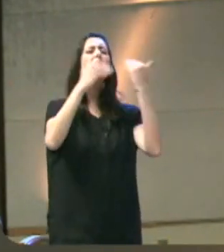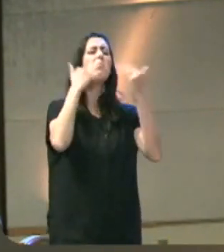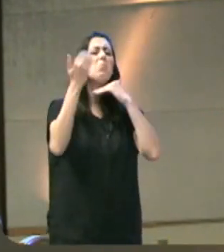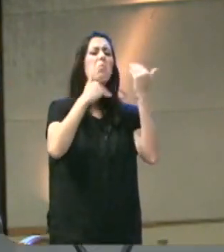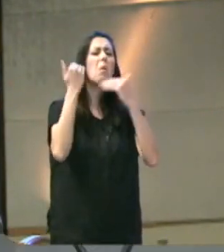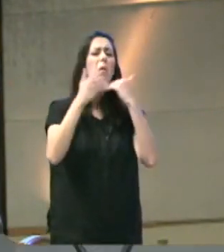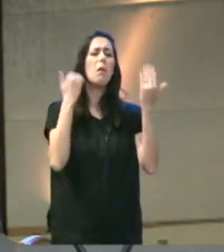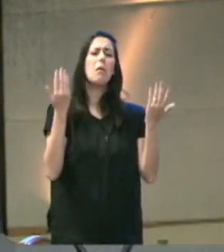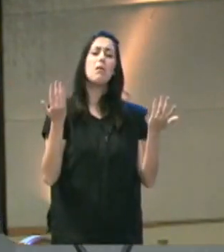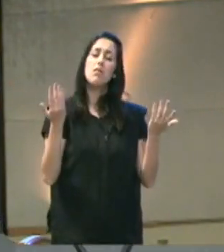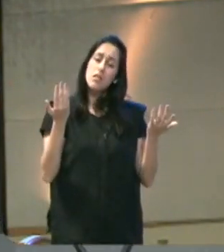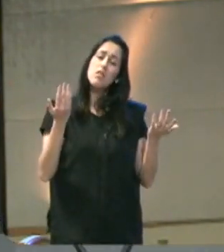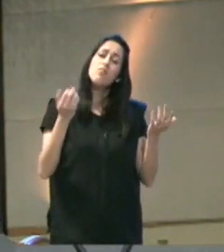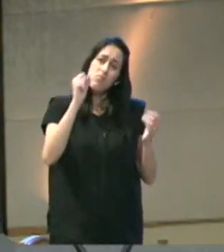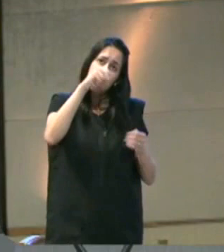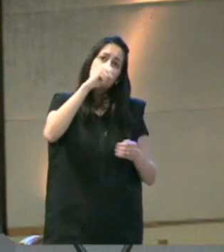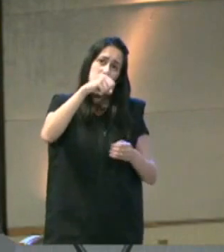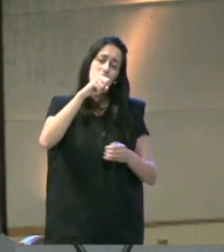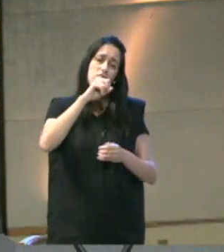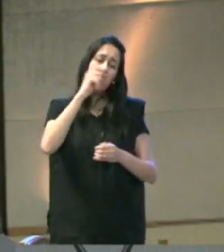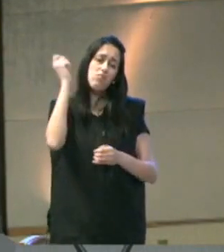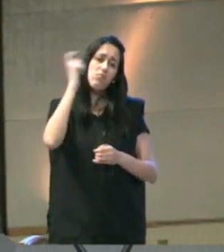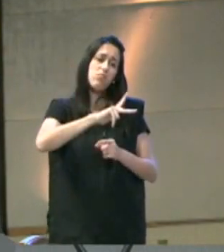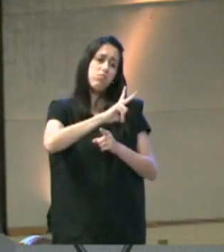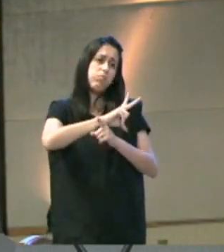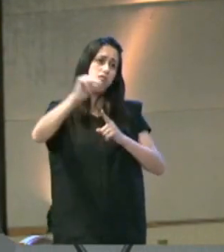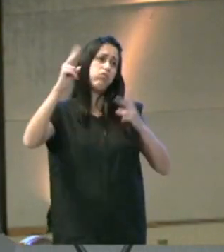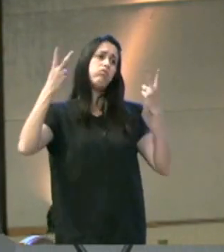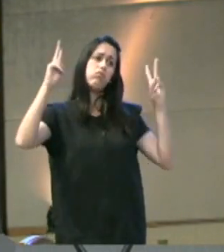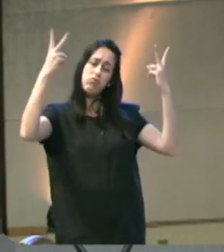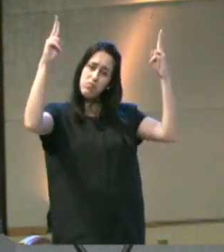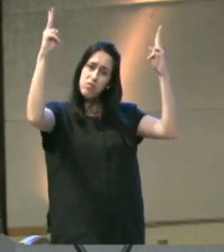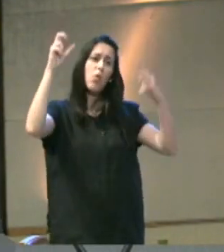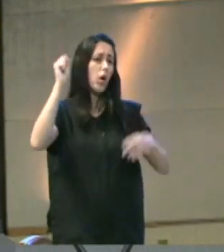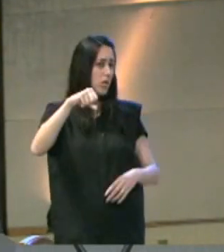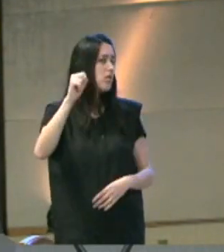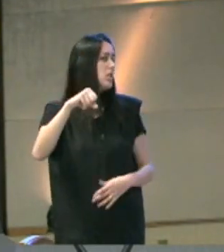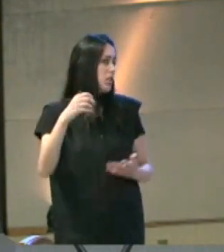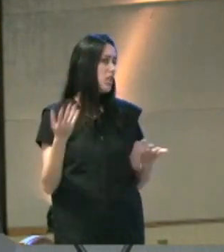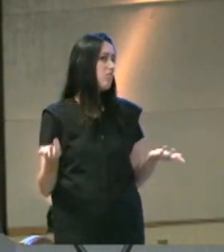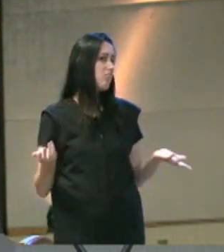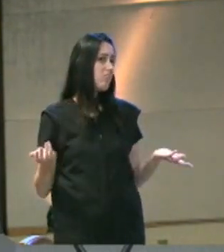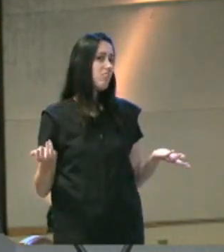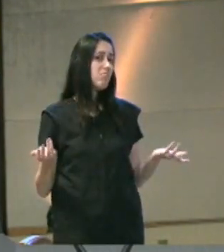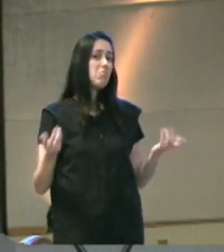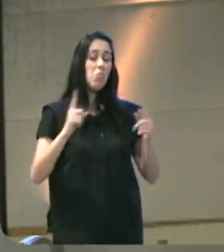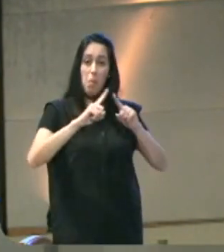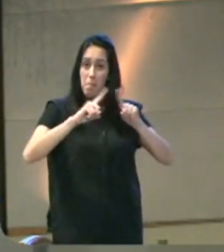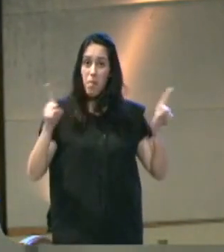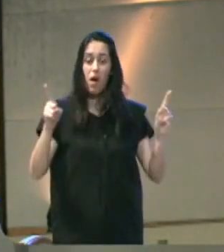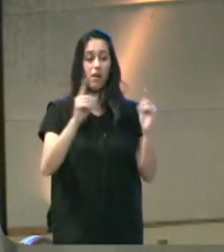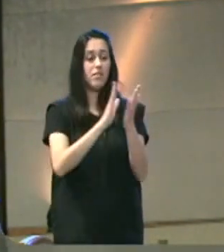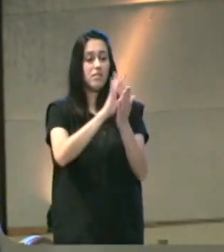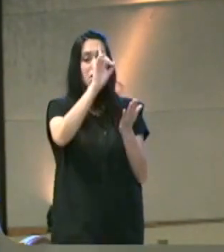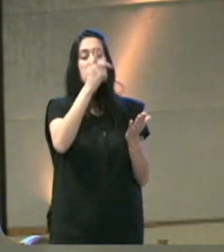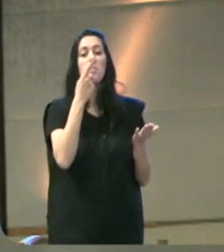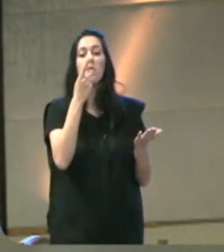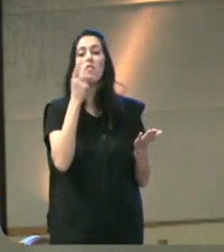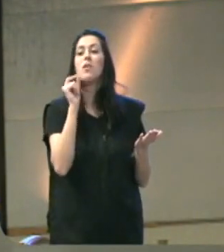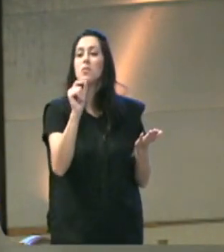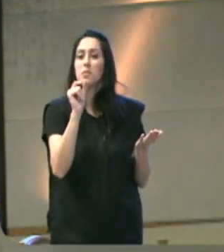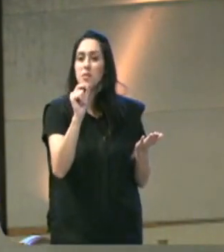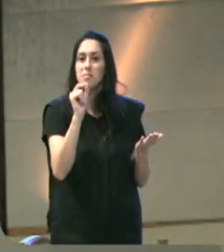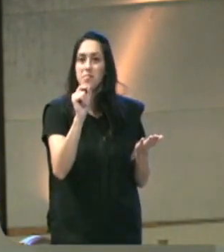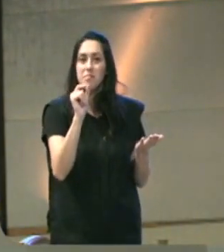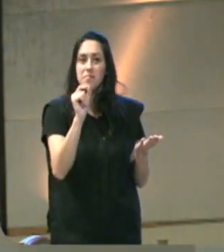certamente seria uma grande vitória em uma batalha. Mas a Bíblia diz que quando